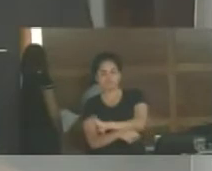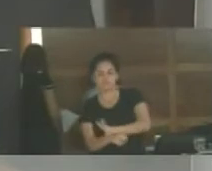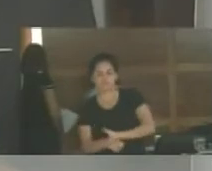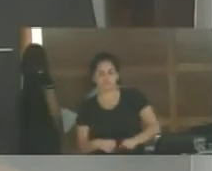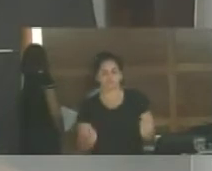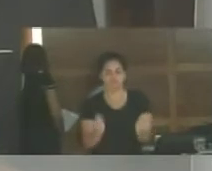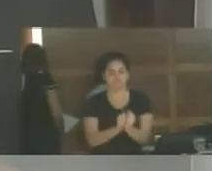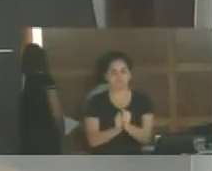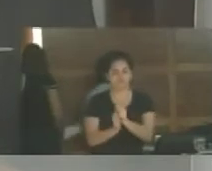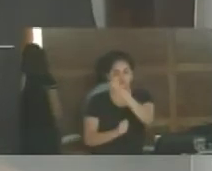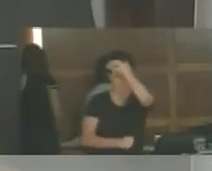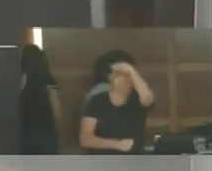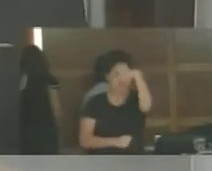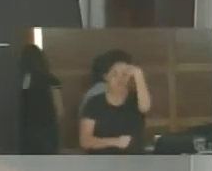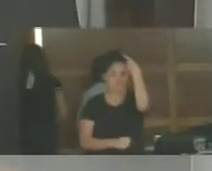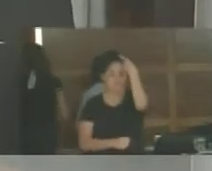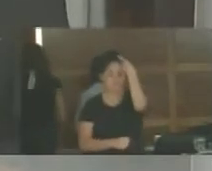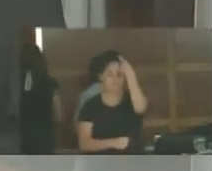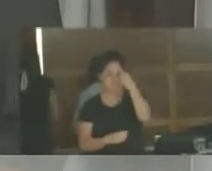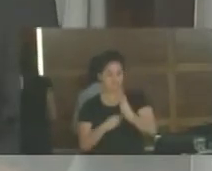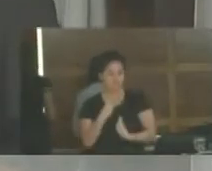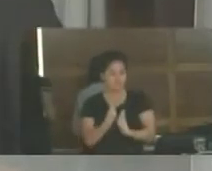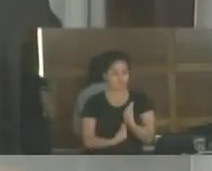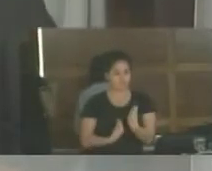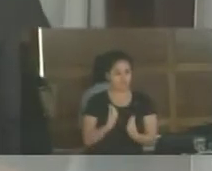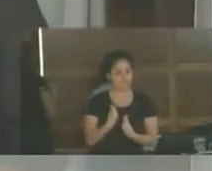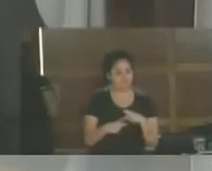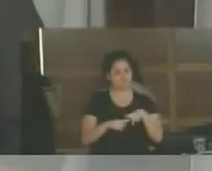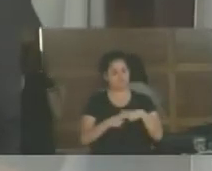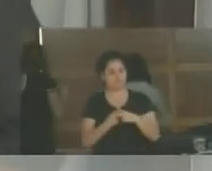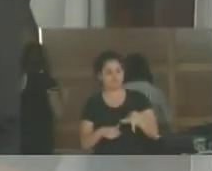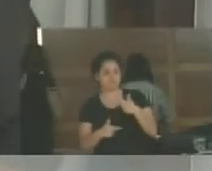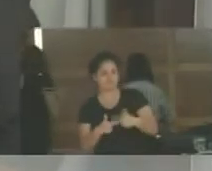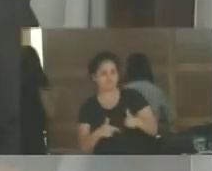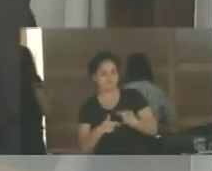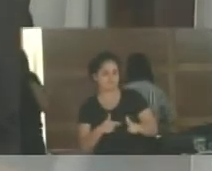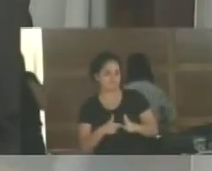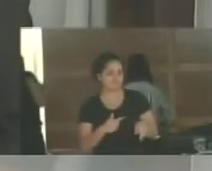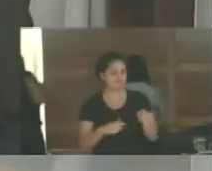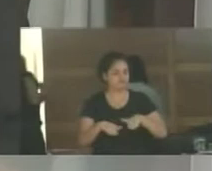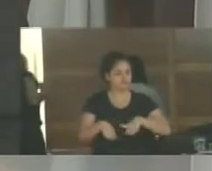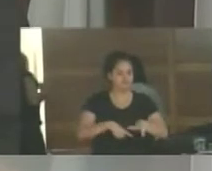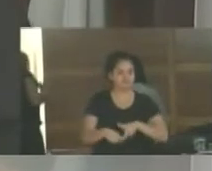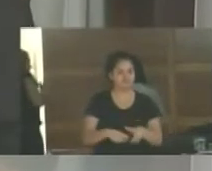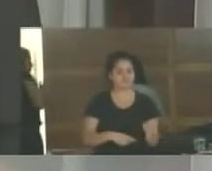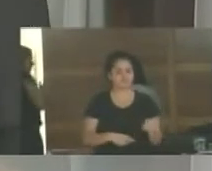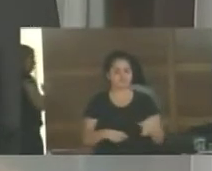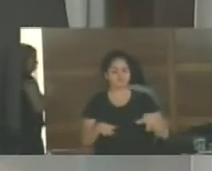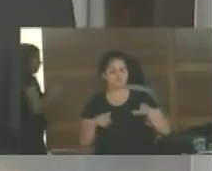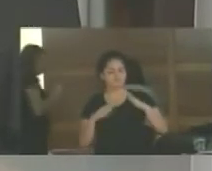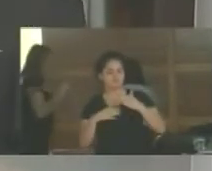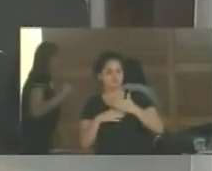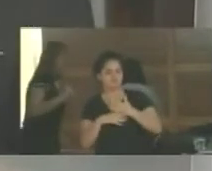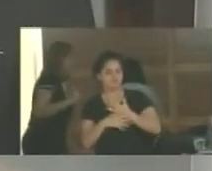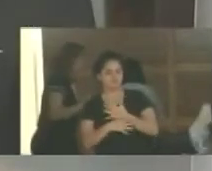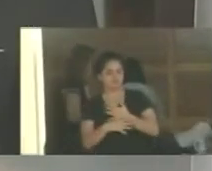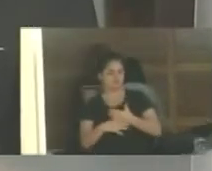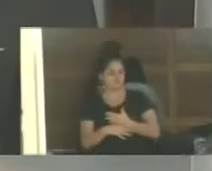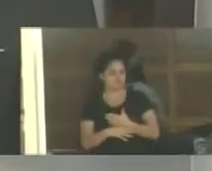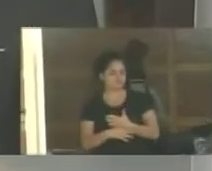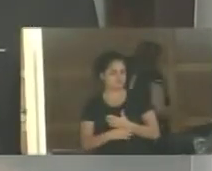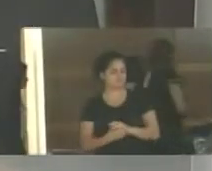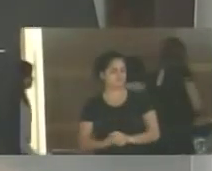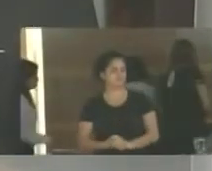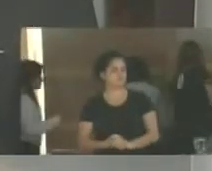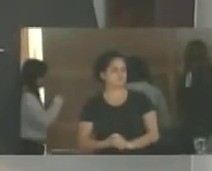ao governo municipal, mecanismo para a gente resolver o problema da empregabilidade, da geração de emprego e renda, e isso é bom,